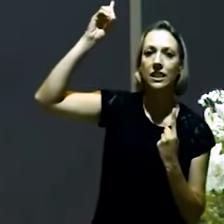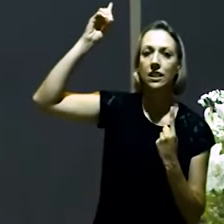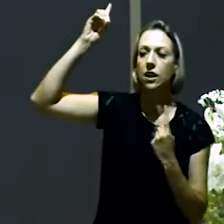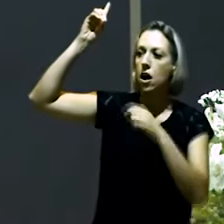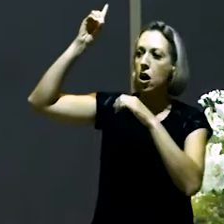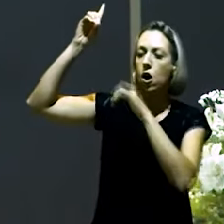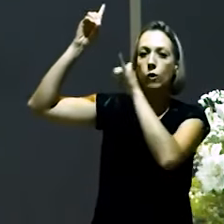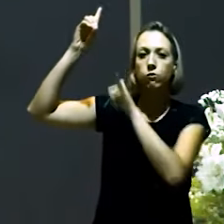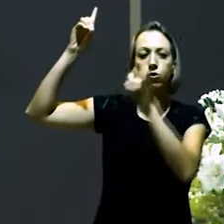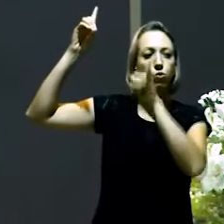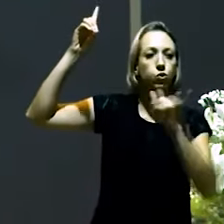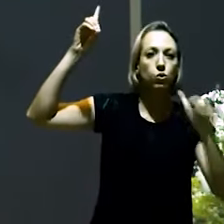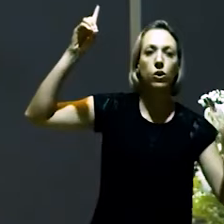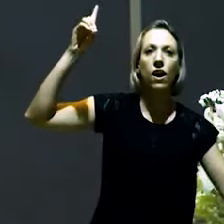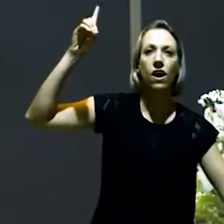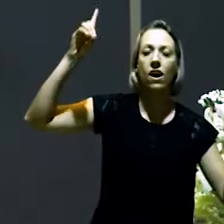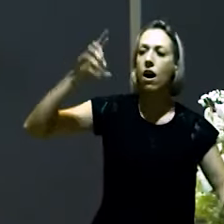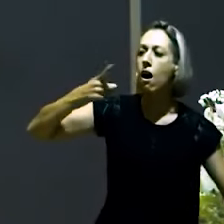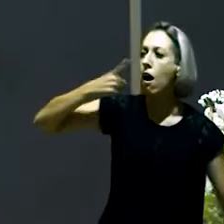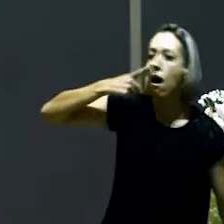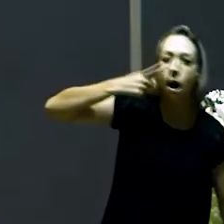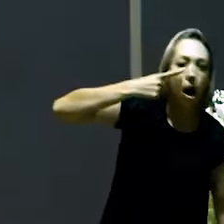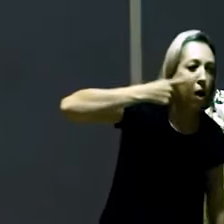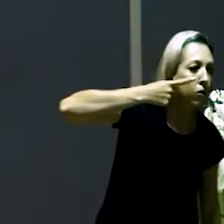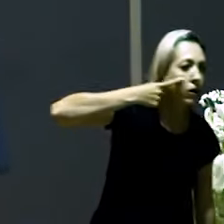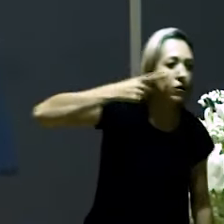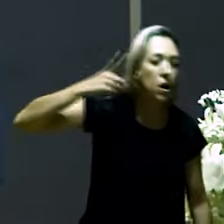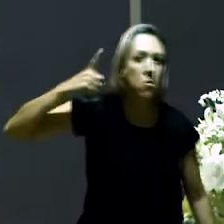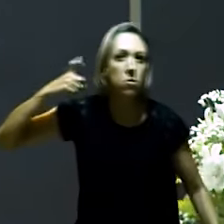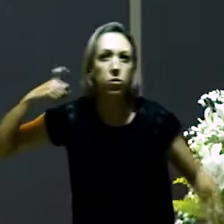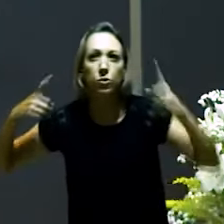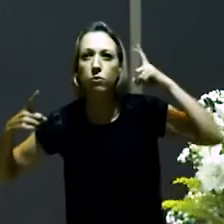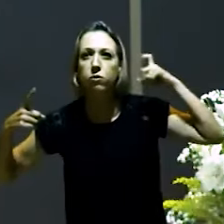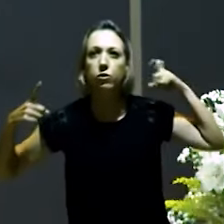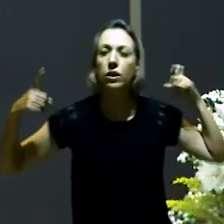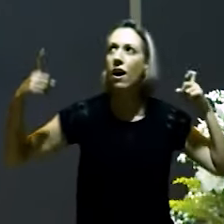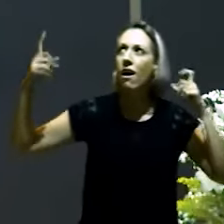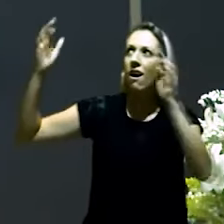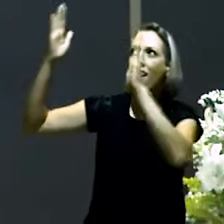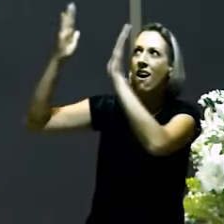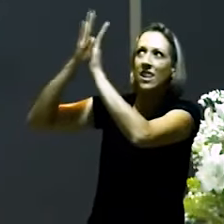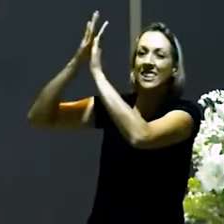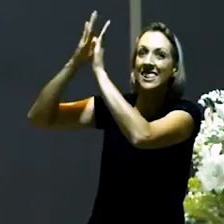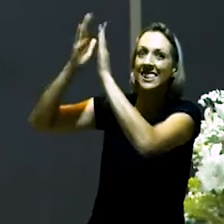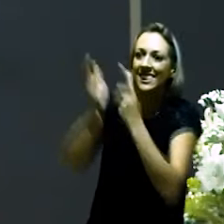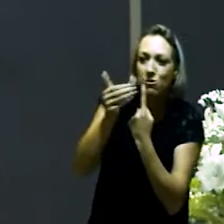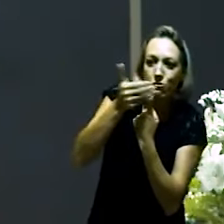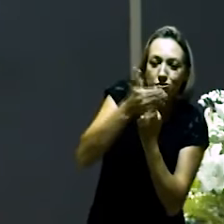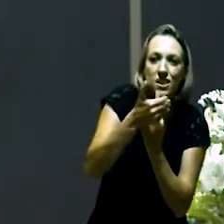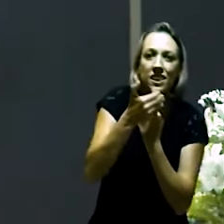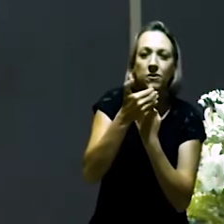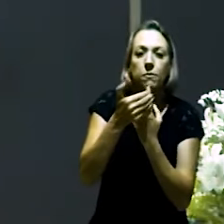ouvi o teu barulho no jardim e resolvi me esconder da tua presença. A natureza entrou em guerra